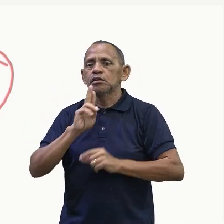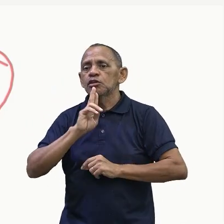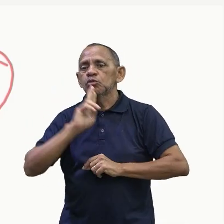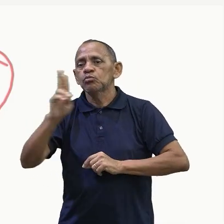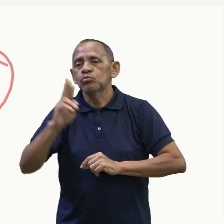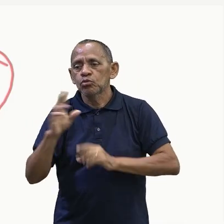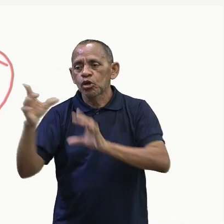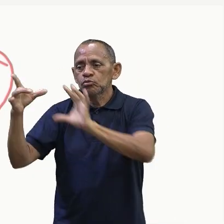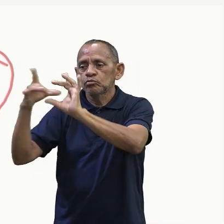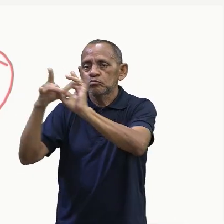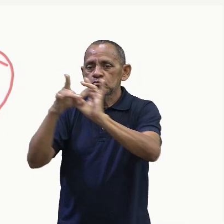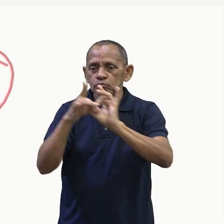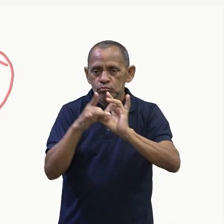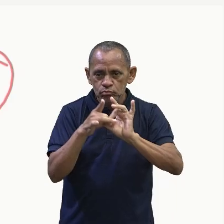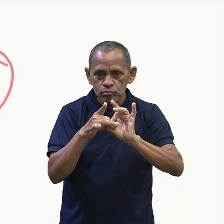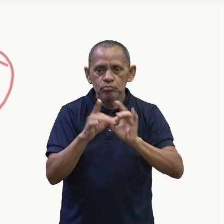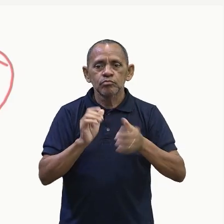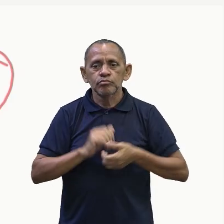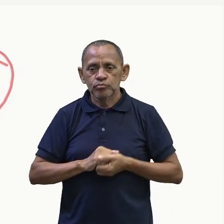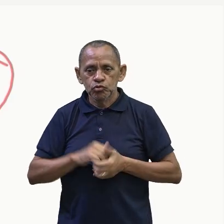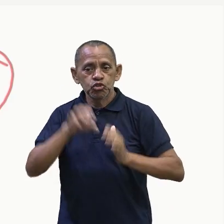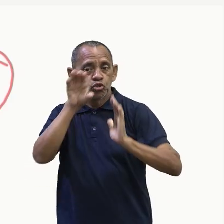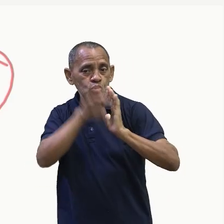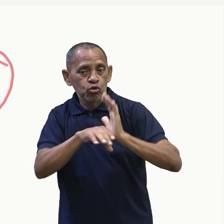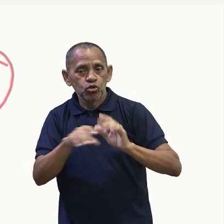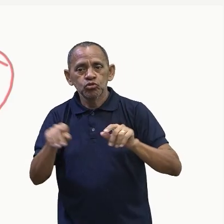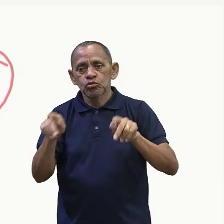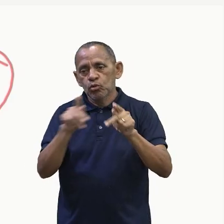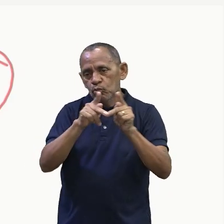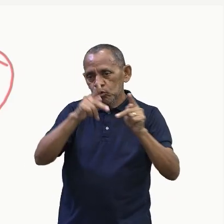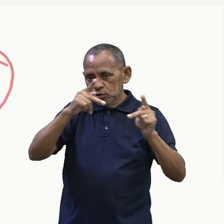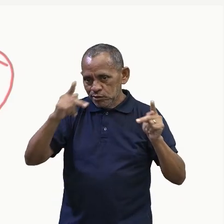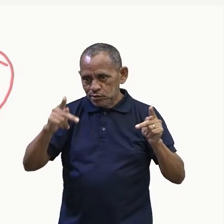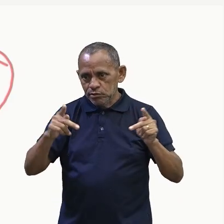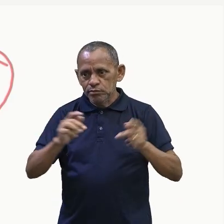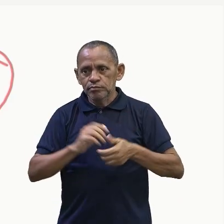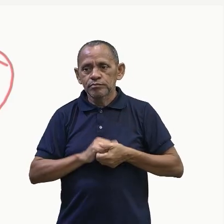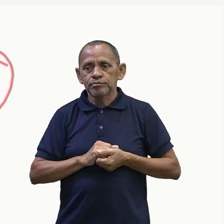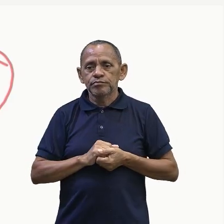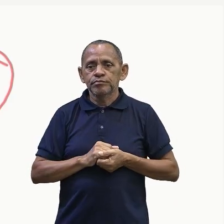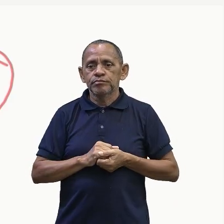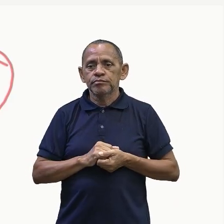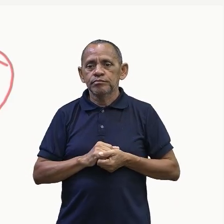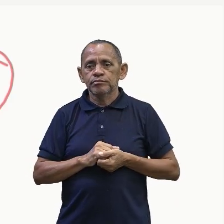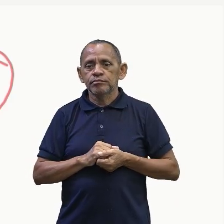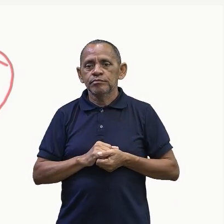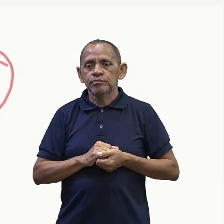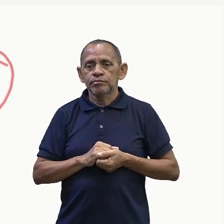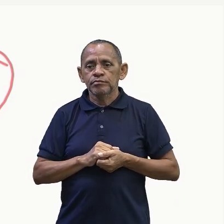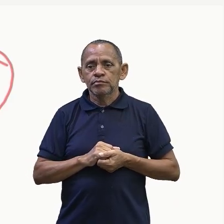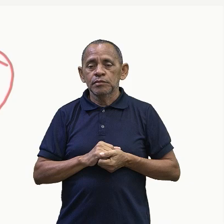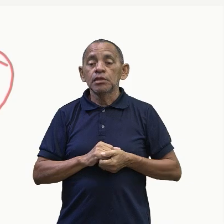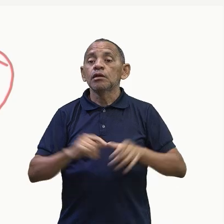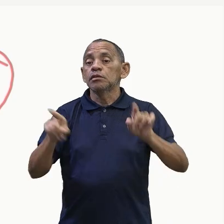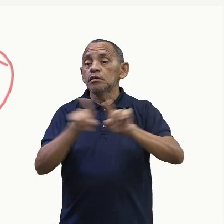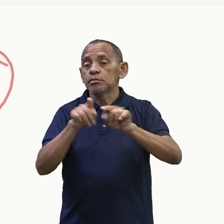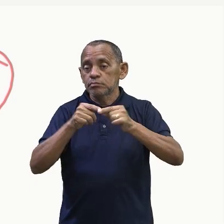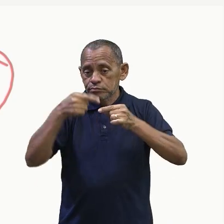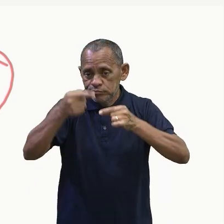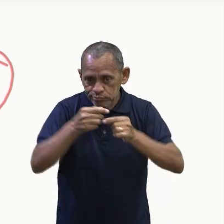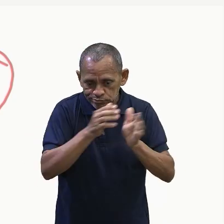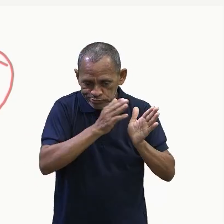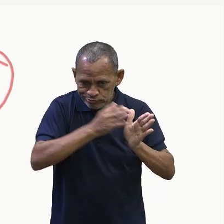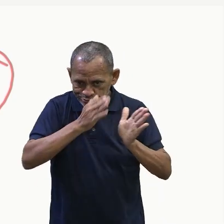cadeia polipeptídica chamada de proteína, né? E aí, essas etapas, né, no começo,